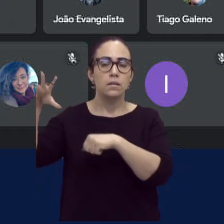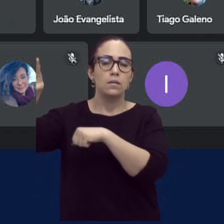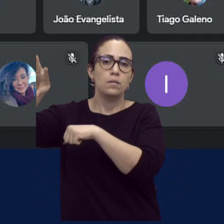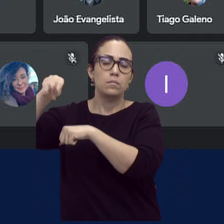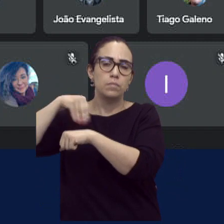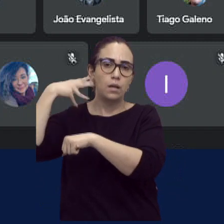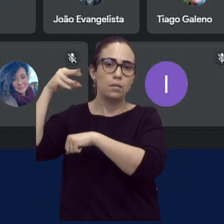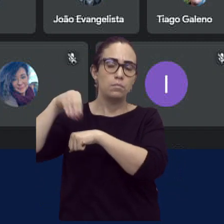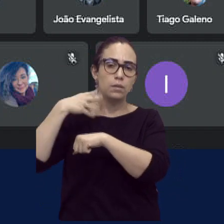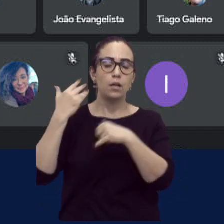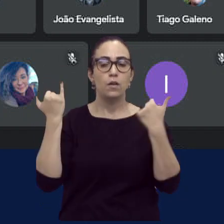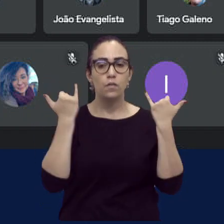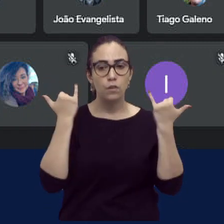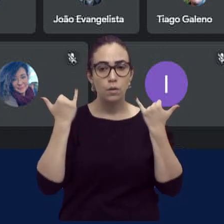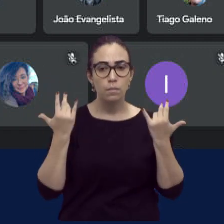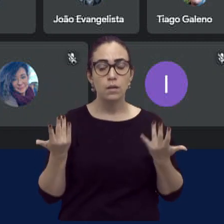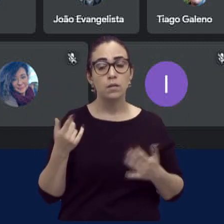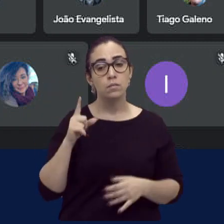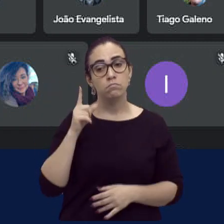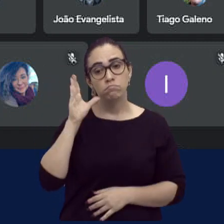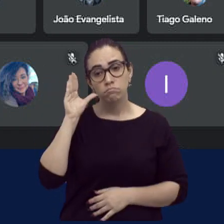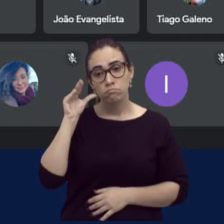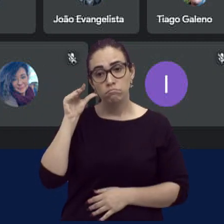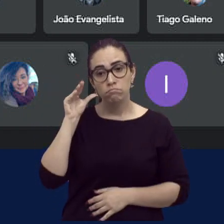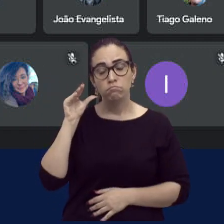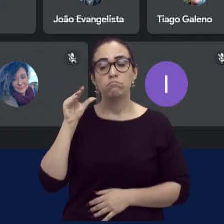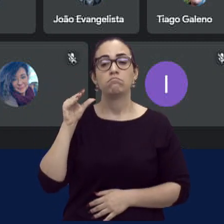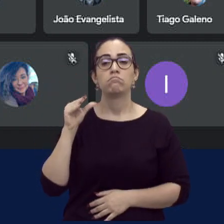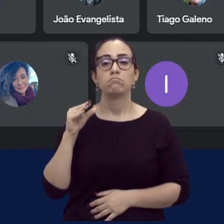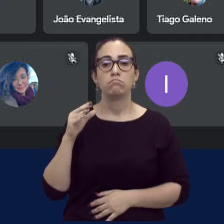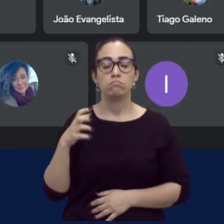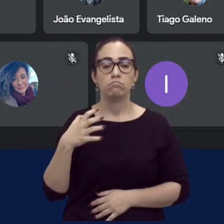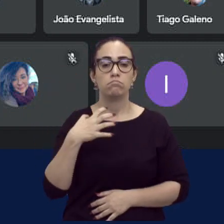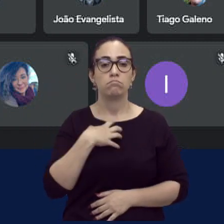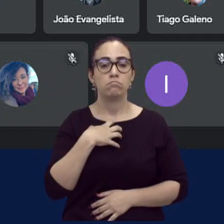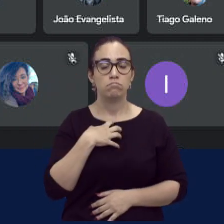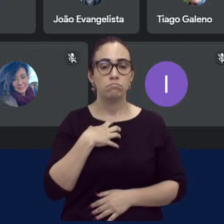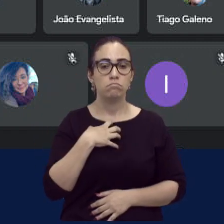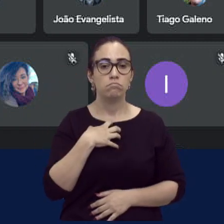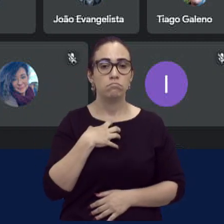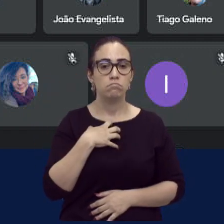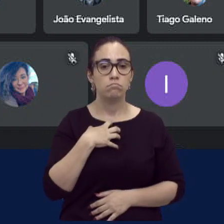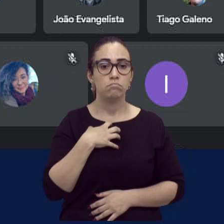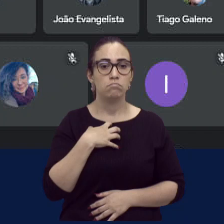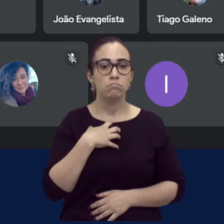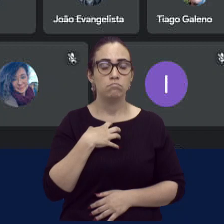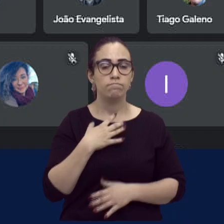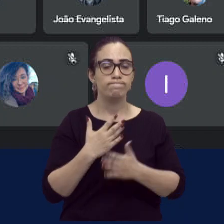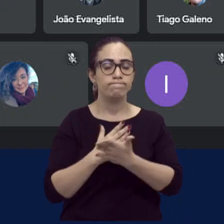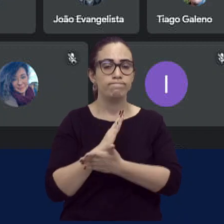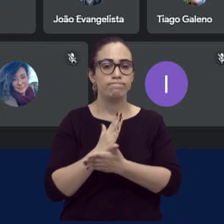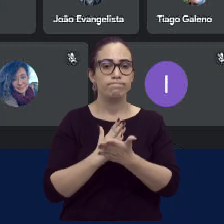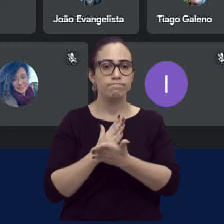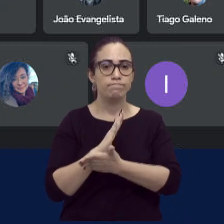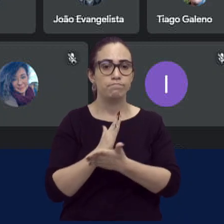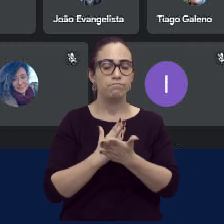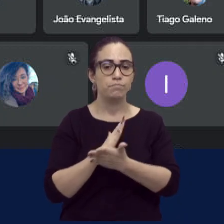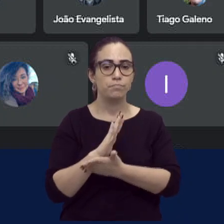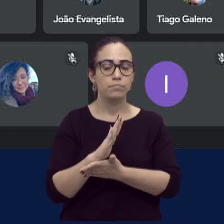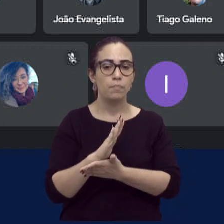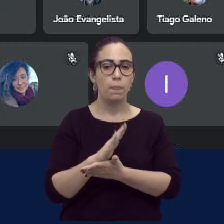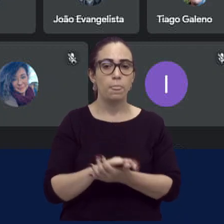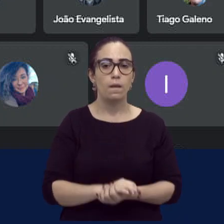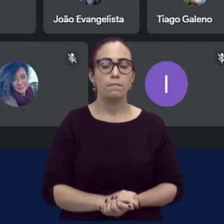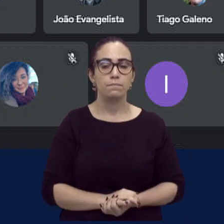Então, você observou, sentiu o seu sentimento de inquietação, você sentiu